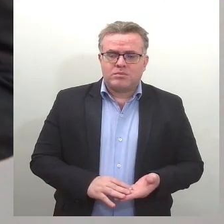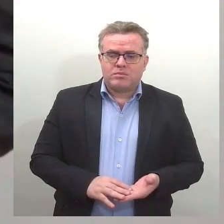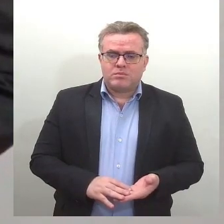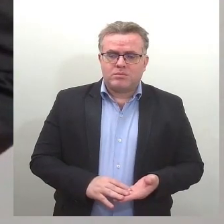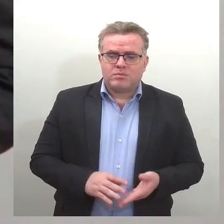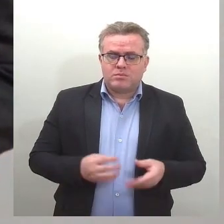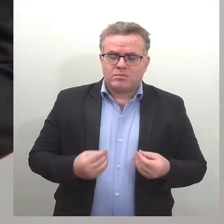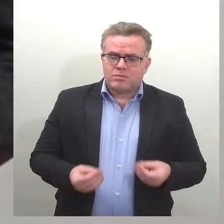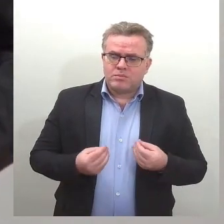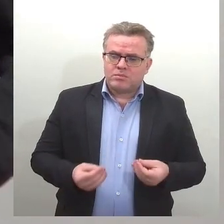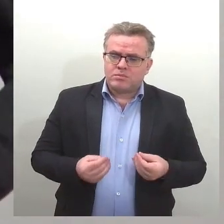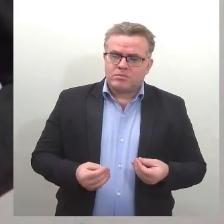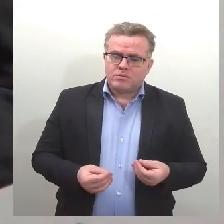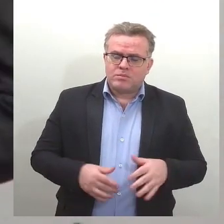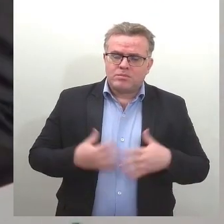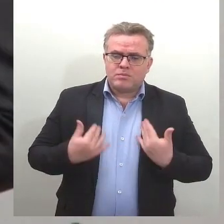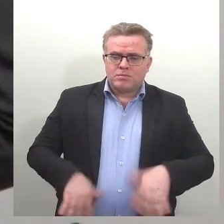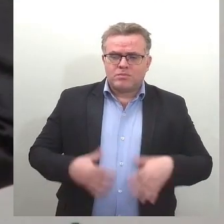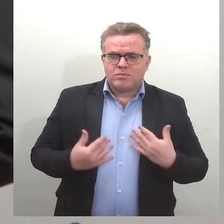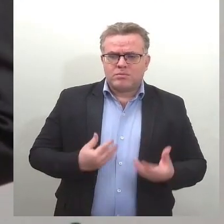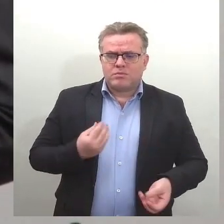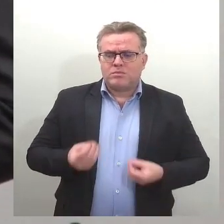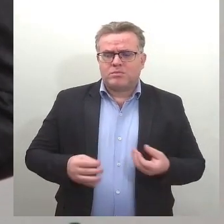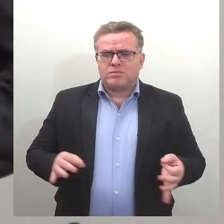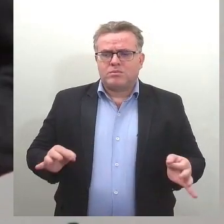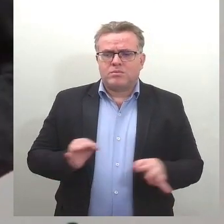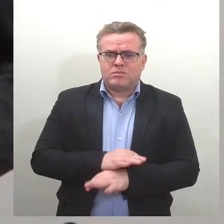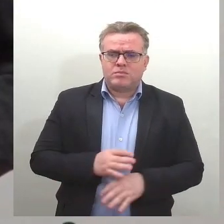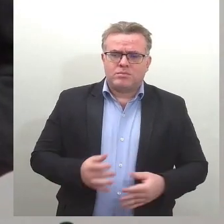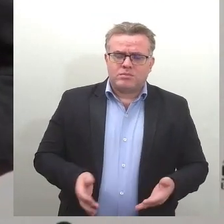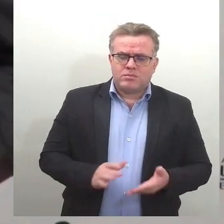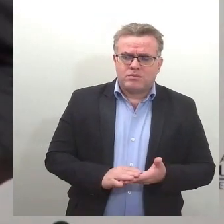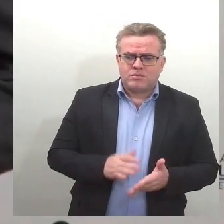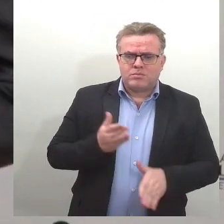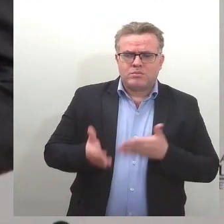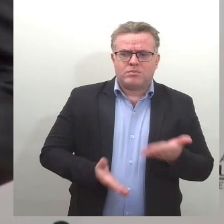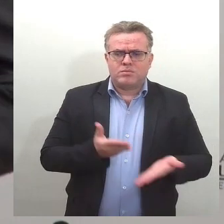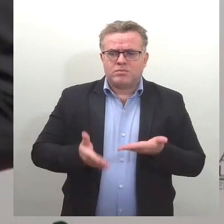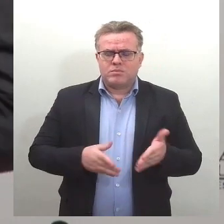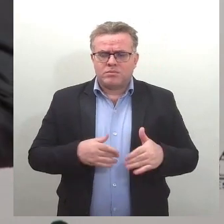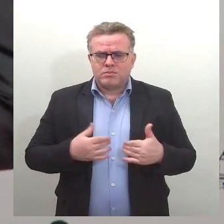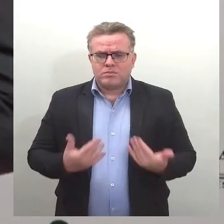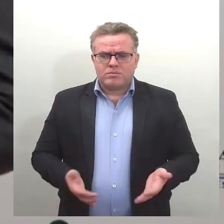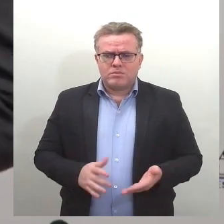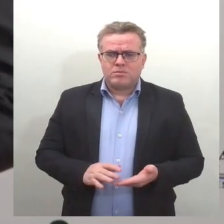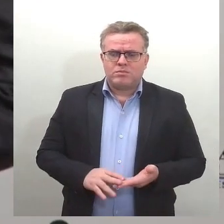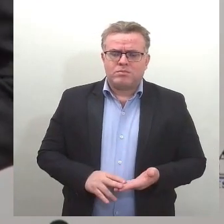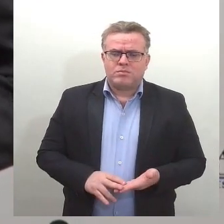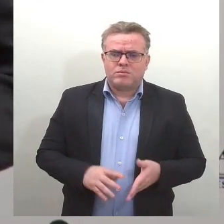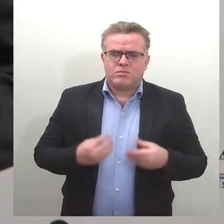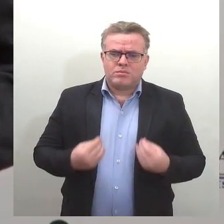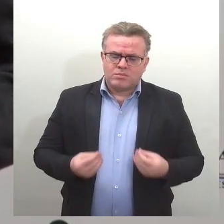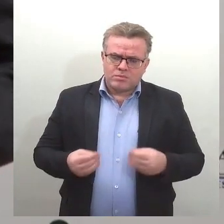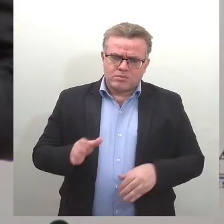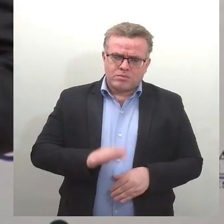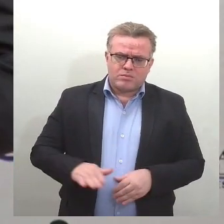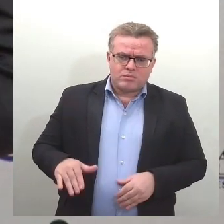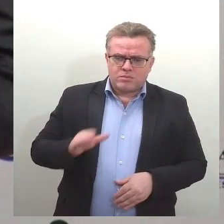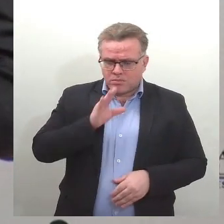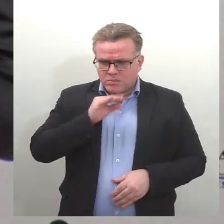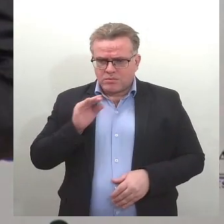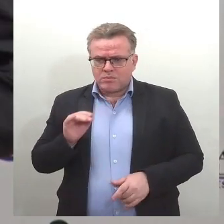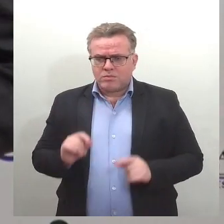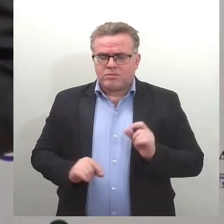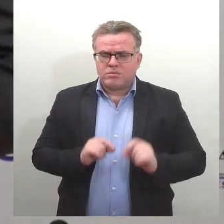fala justamente sobre o tratamento odontológico, né, de crianças, adolescentes, adultos, enfim, é tratamento de uma forma geral. Mas,